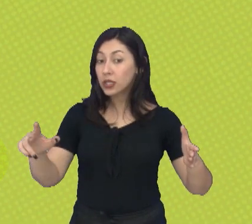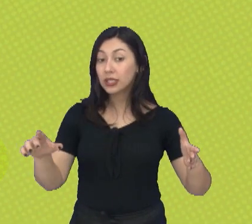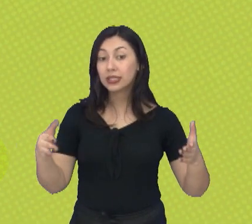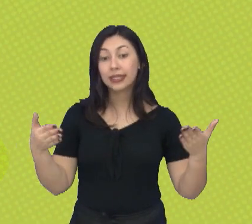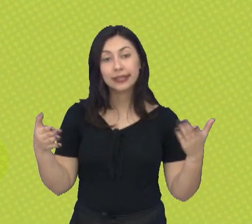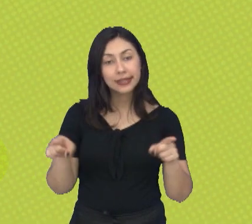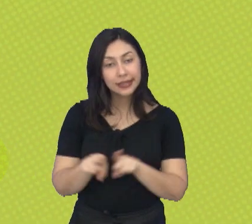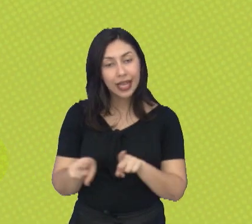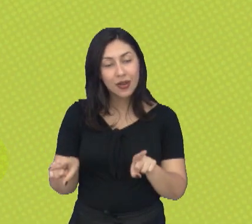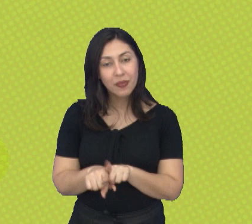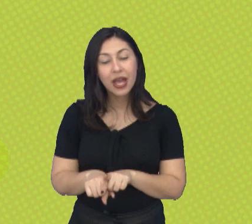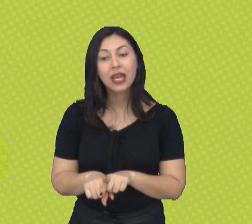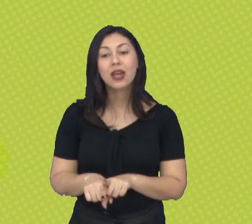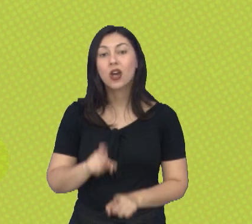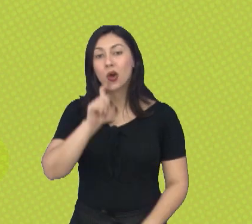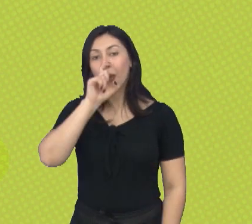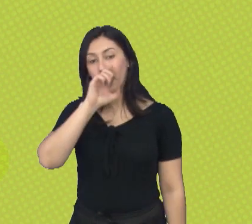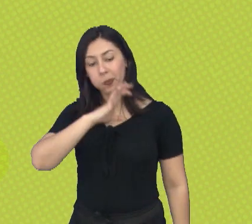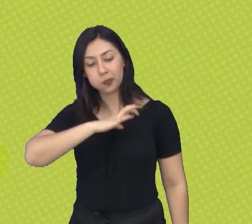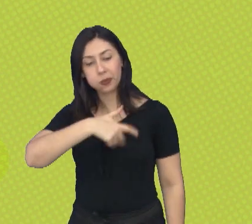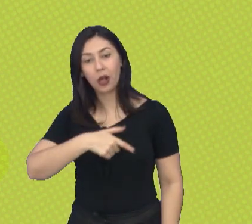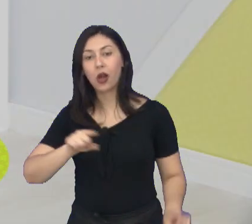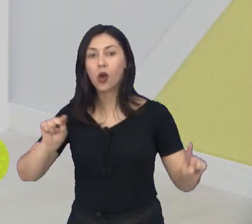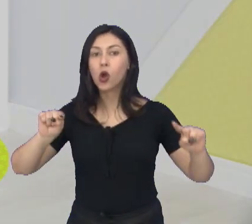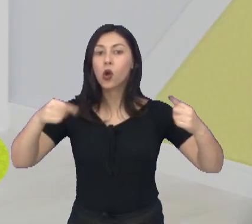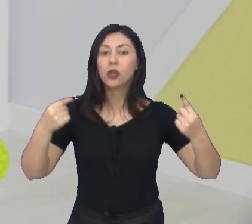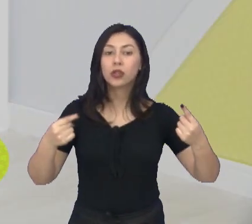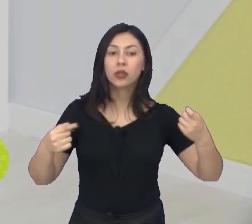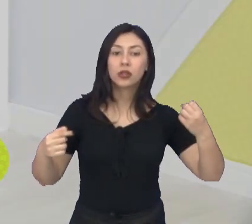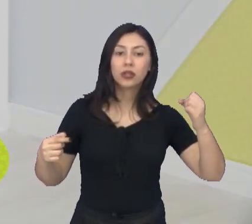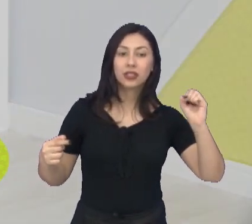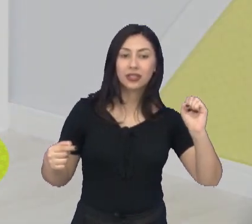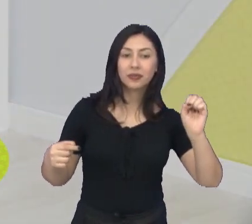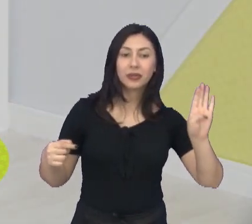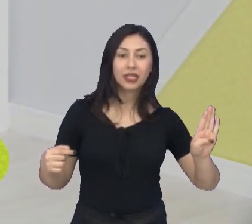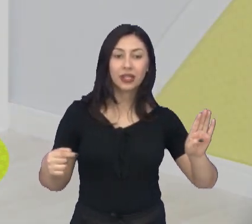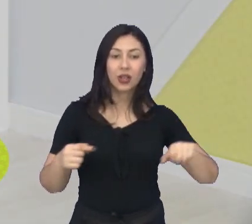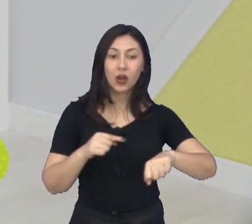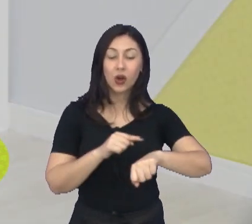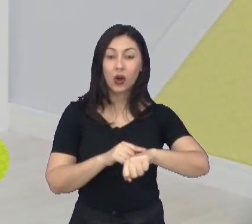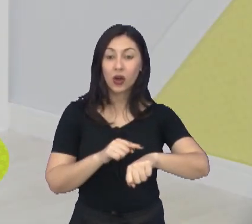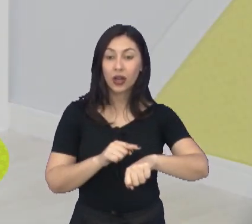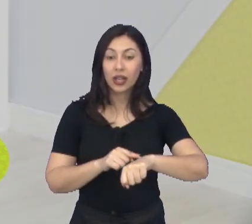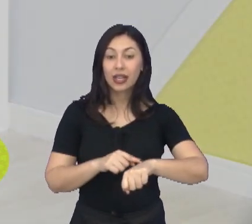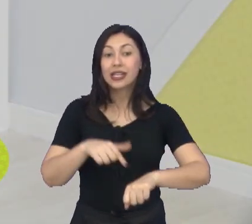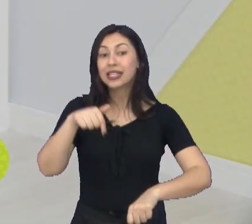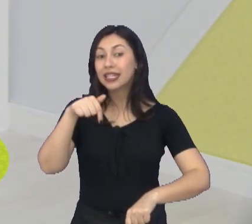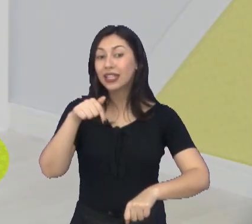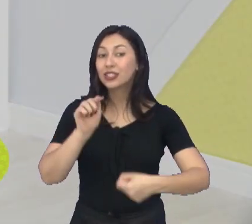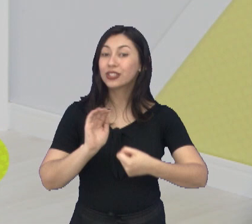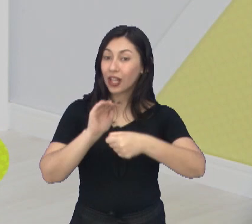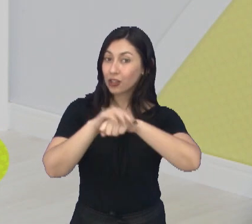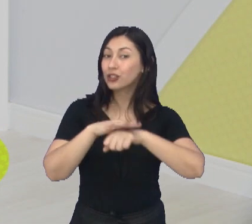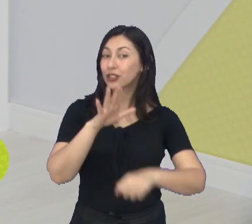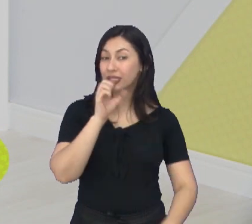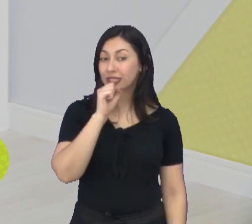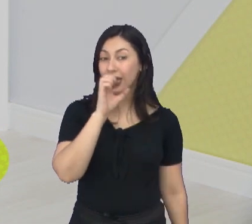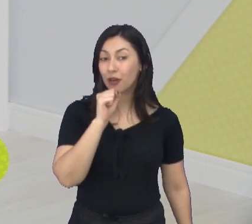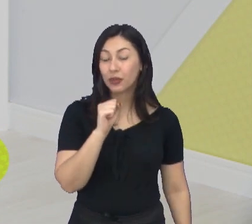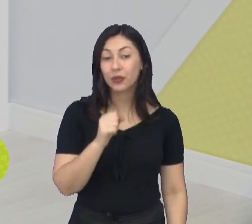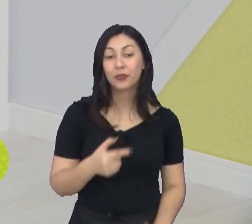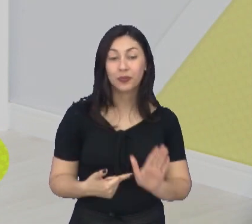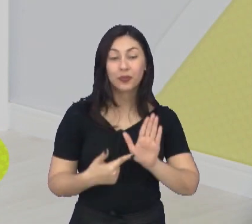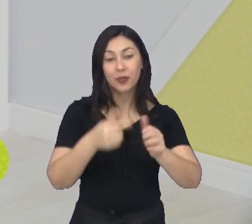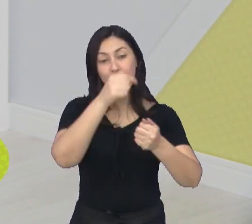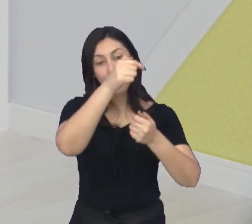José recebendo no sábado o São Bernardo, jogo aqui, 19 horas, viu, Israel? 19 horas é o jogo do São José no sábado, tá certo? Classificação do